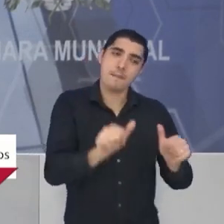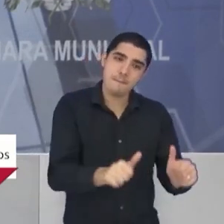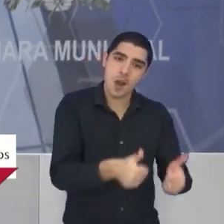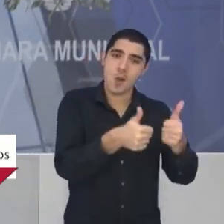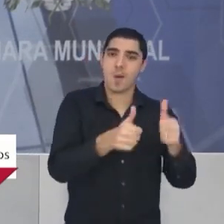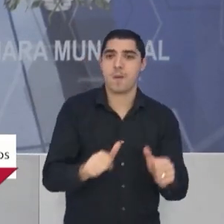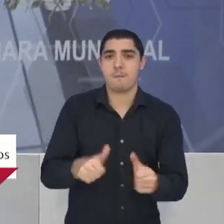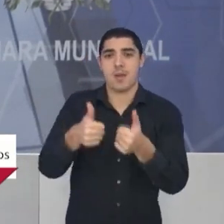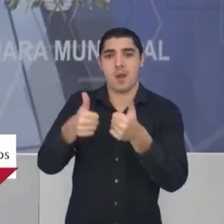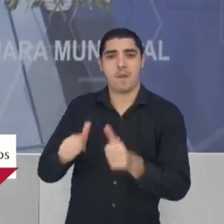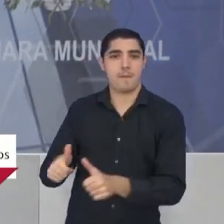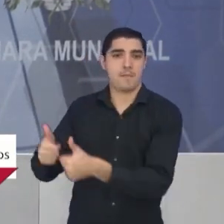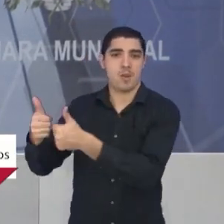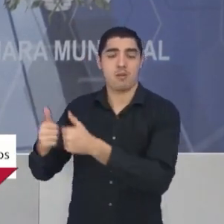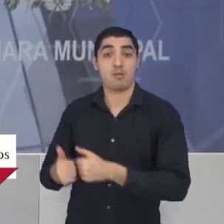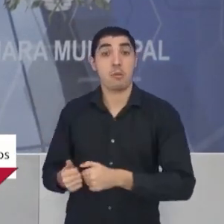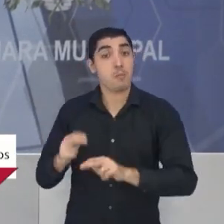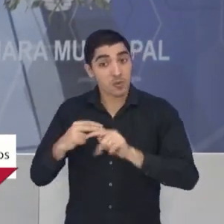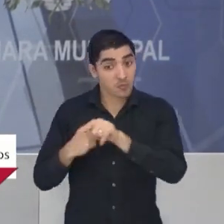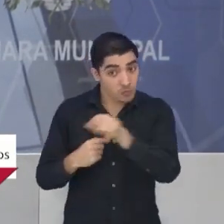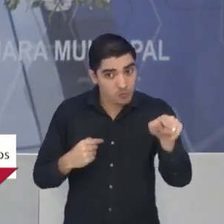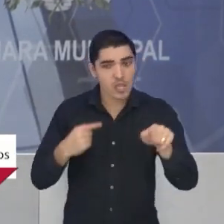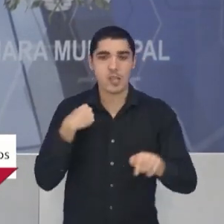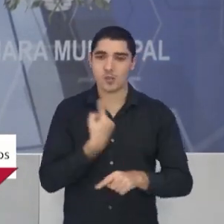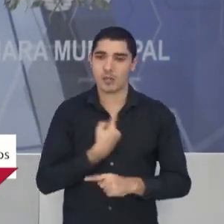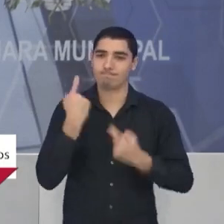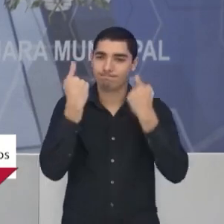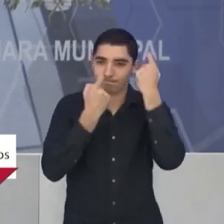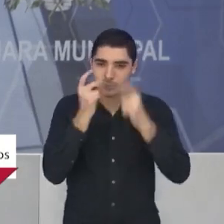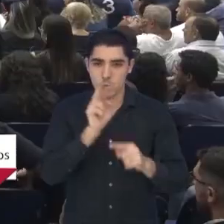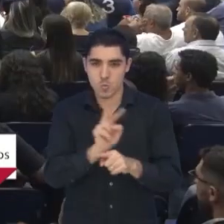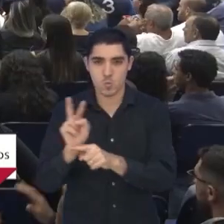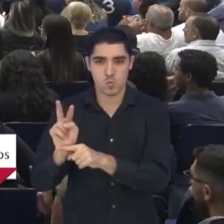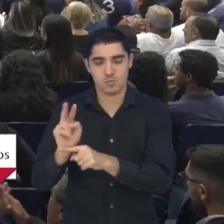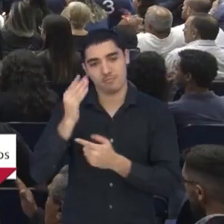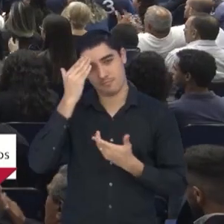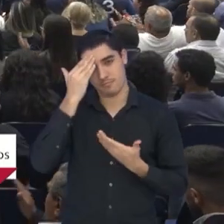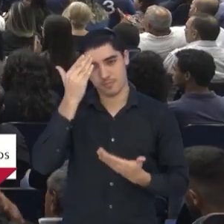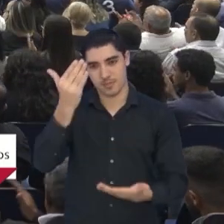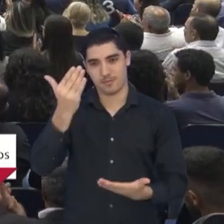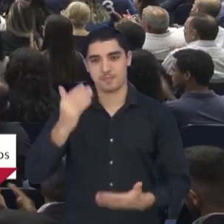o feto é com quem tá aqui que a gente se preocupa Muito